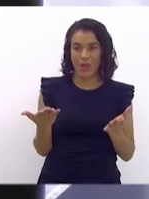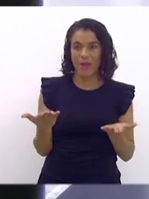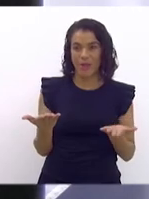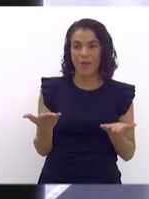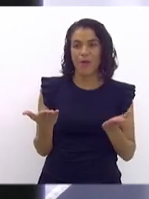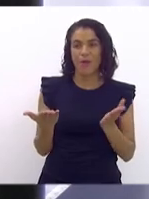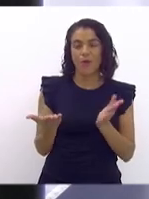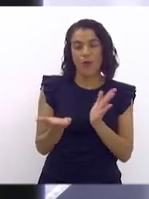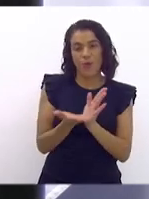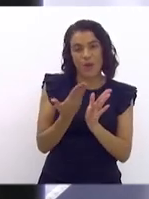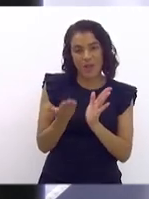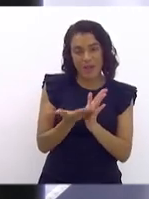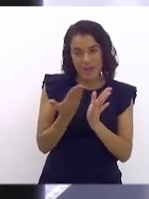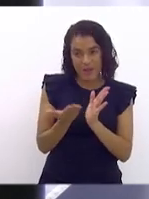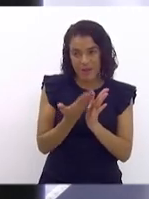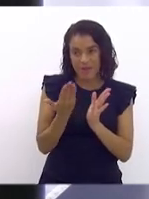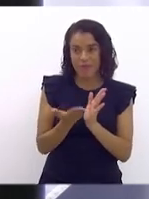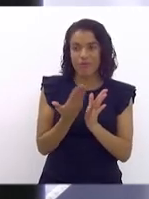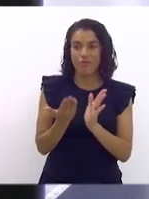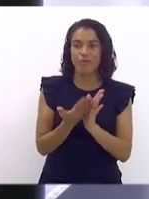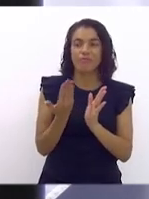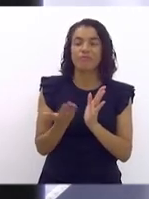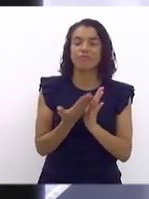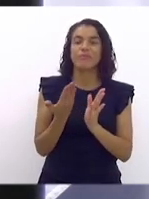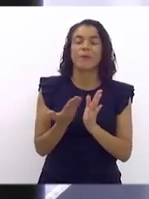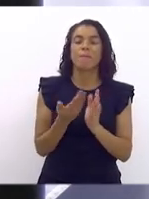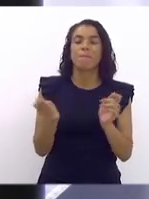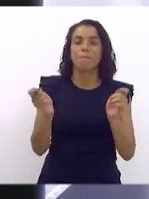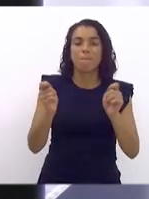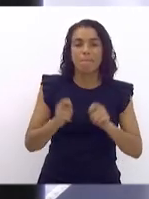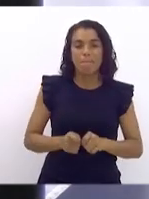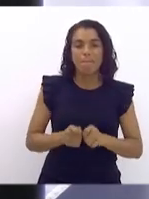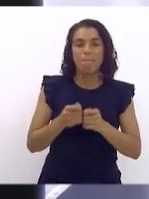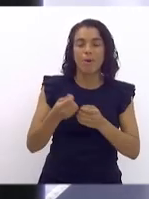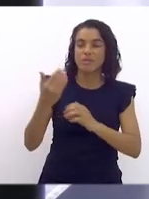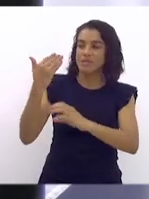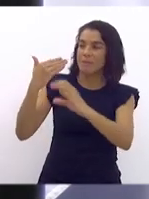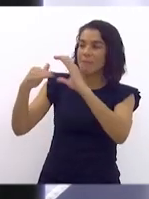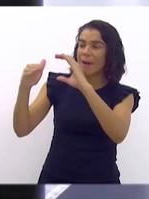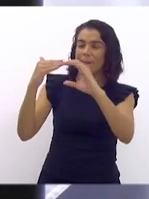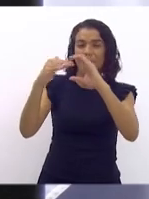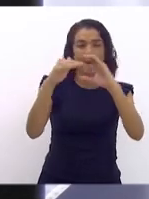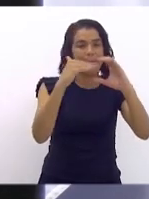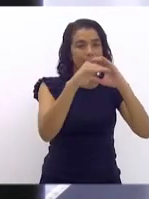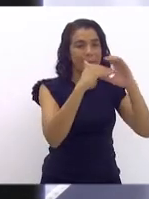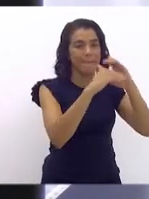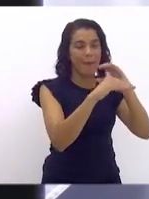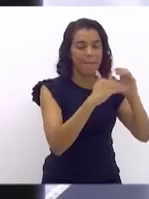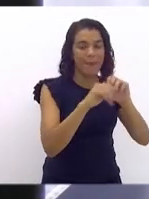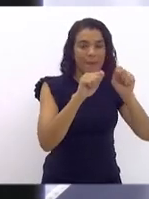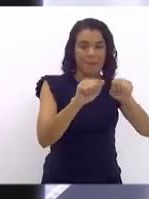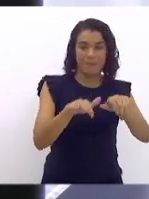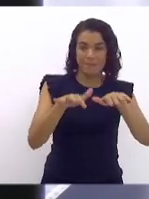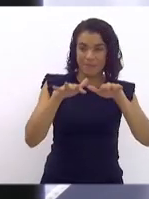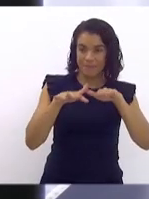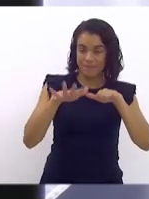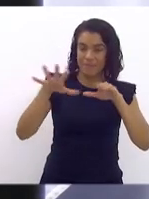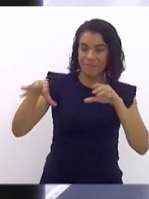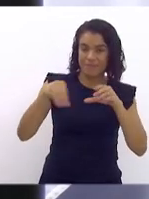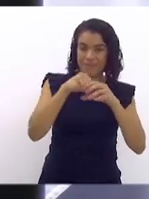fisicamente esses livros sejam direcionados às assembleias legislativas, para que possam fazer parte